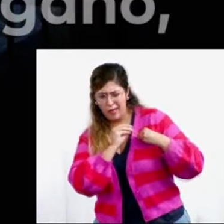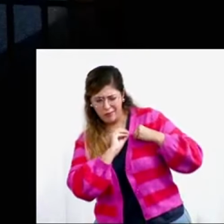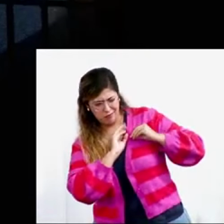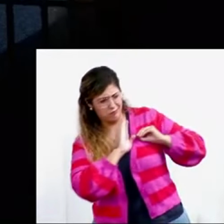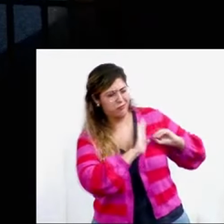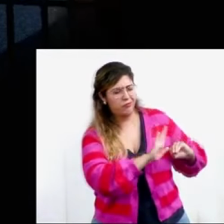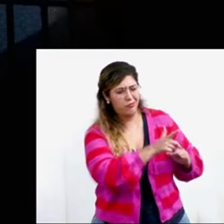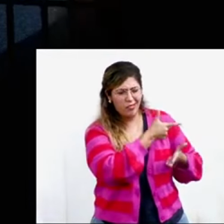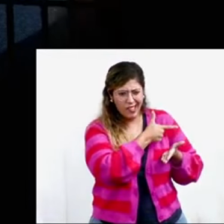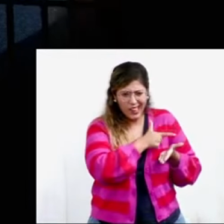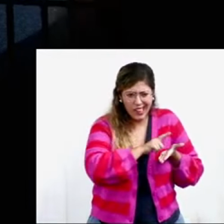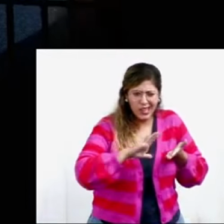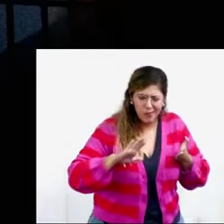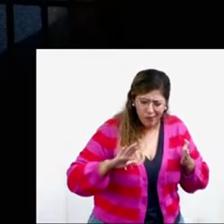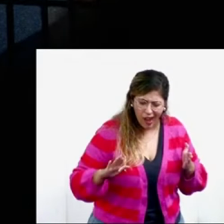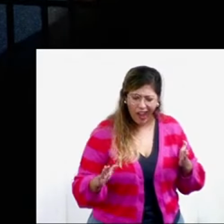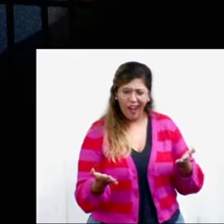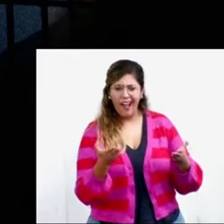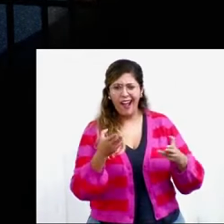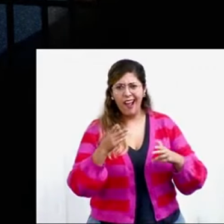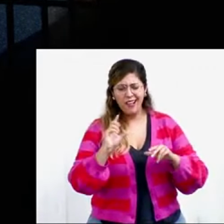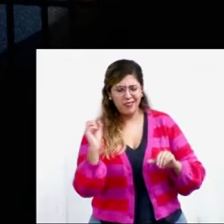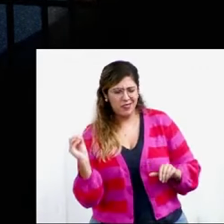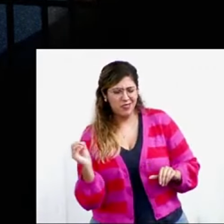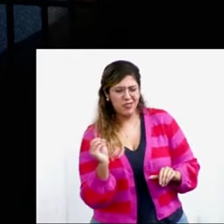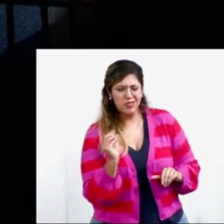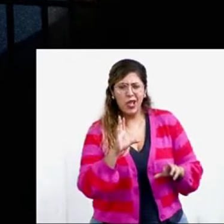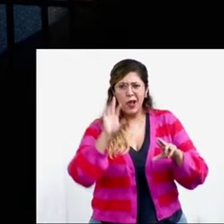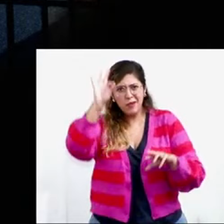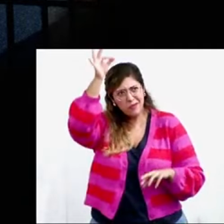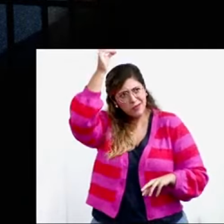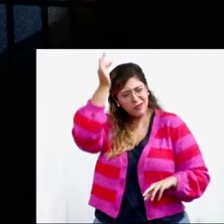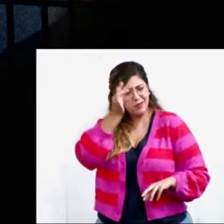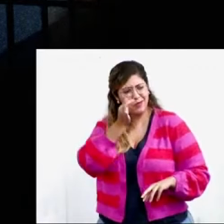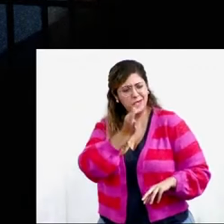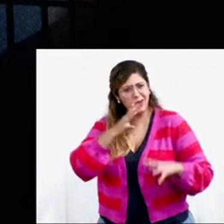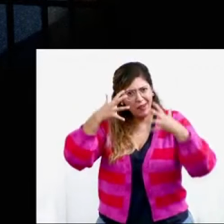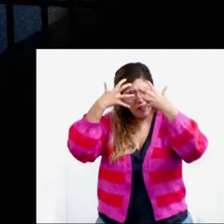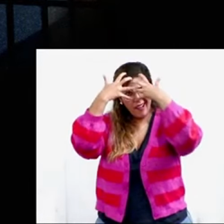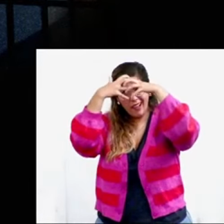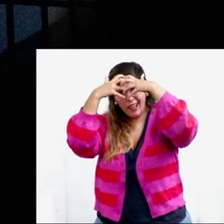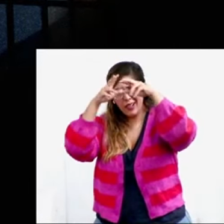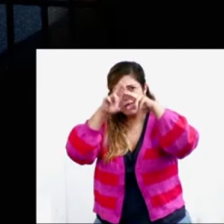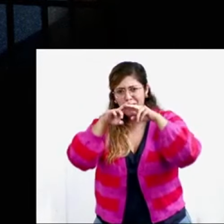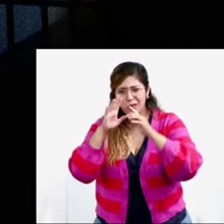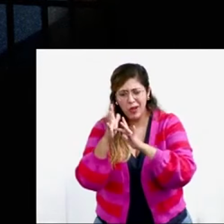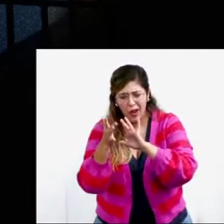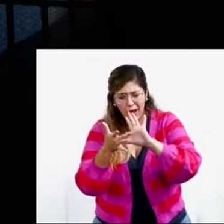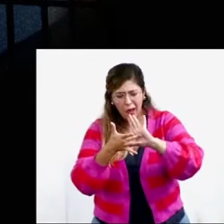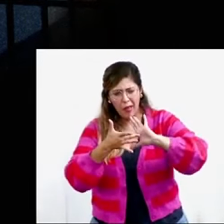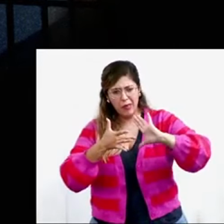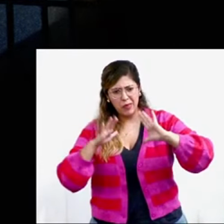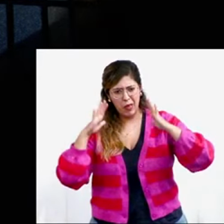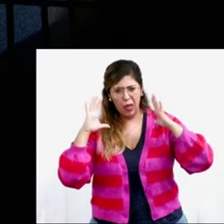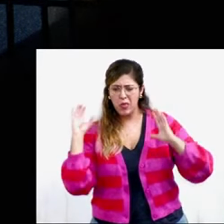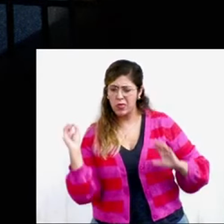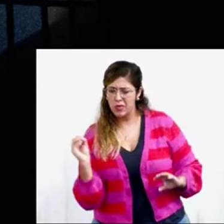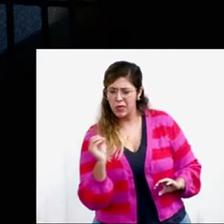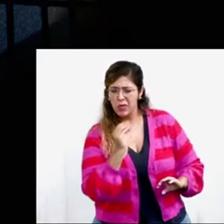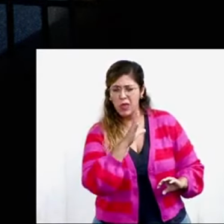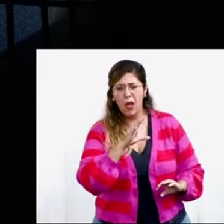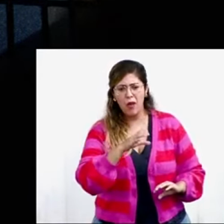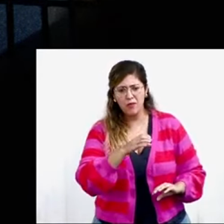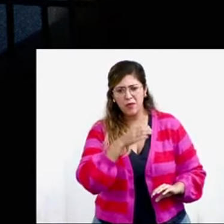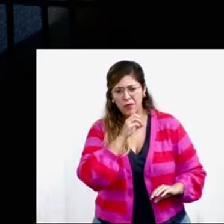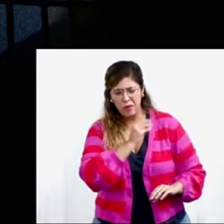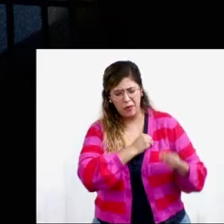engano, e vos renoveis no espírito do vosso entendimento, e vos revistais do novo homem,